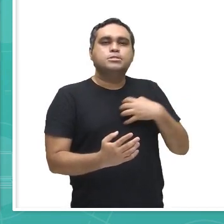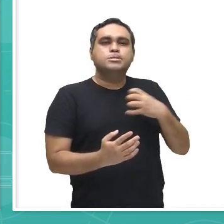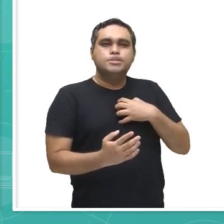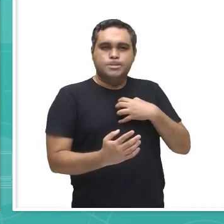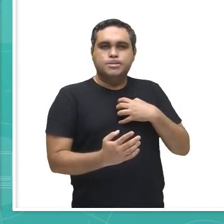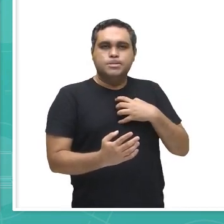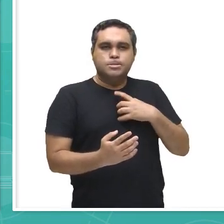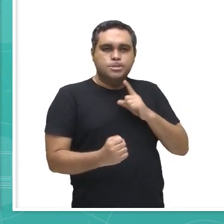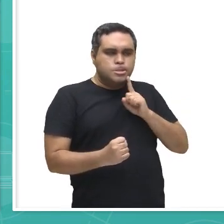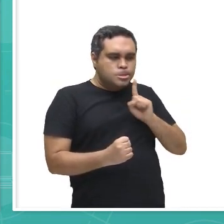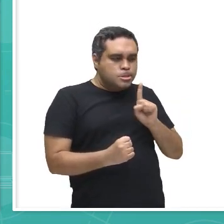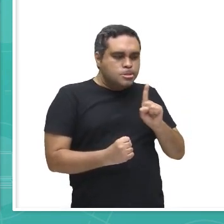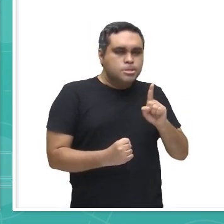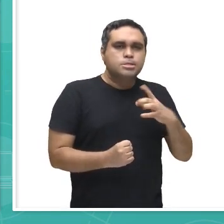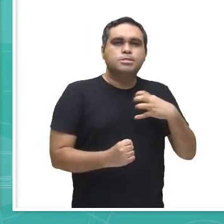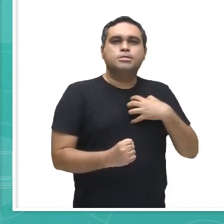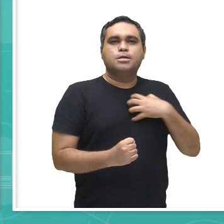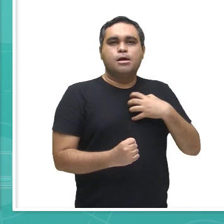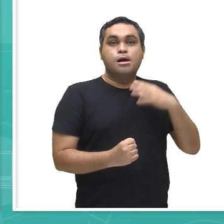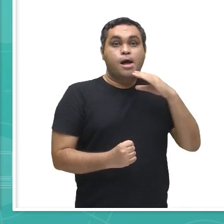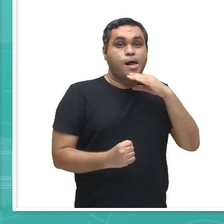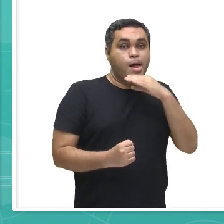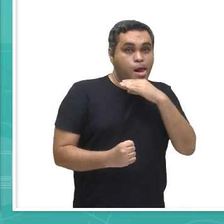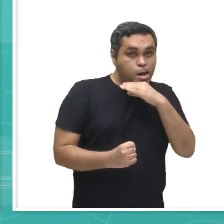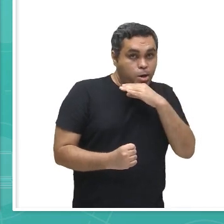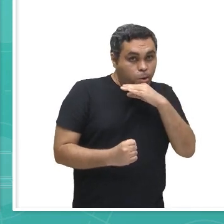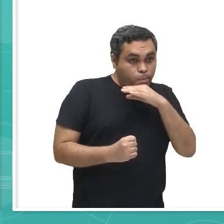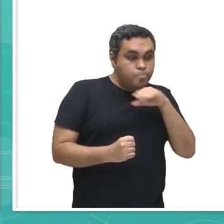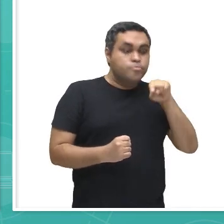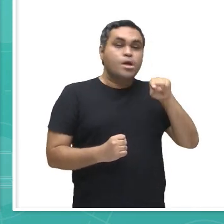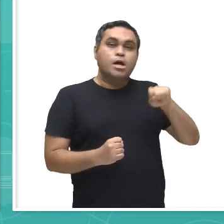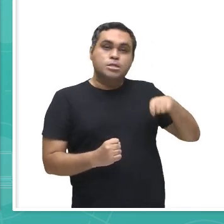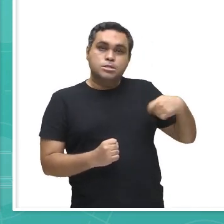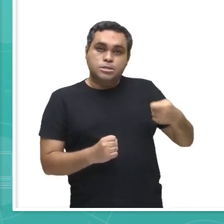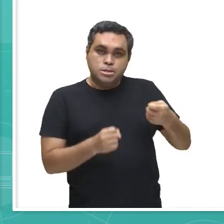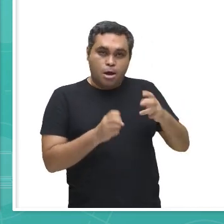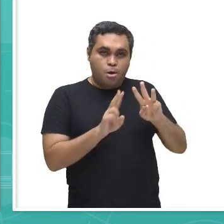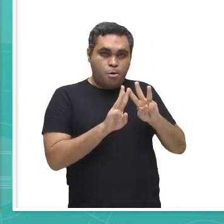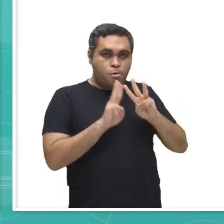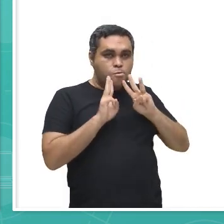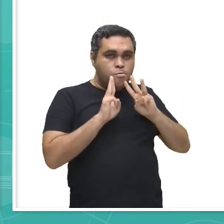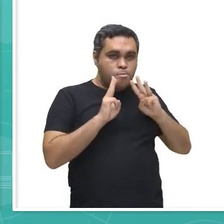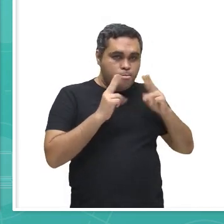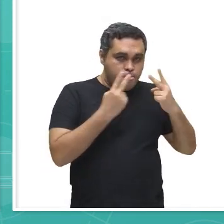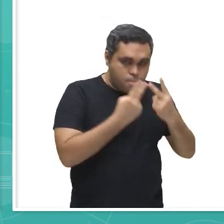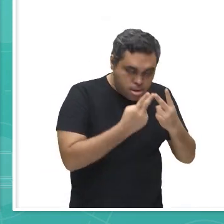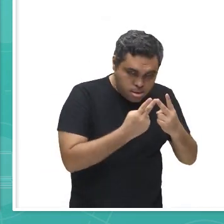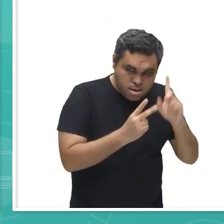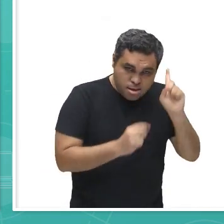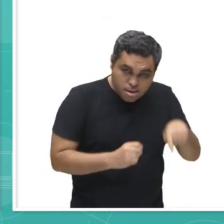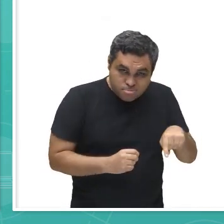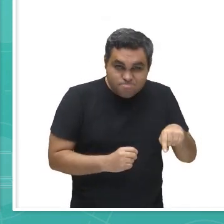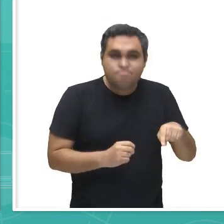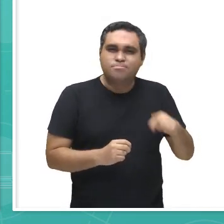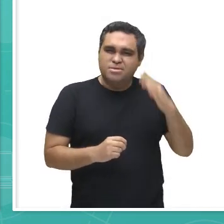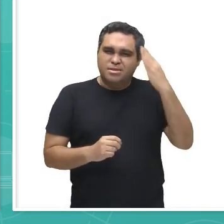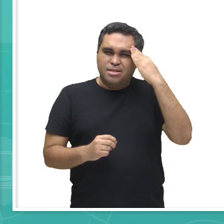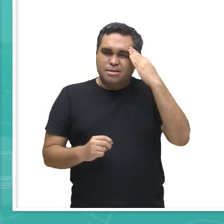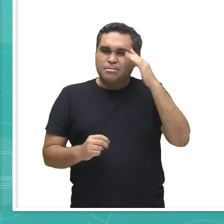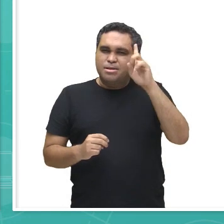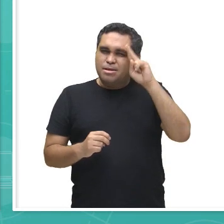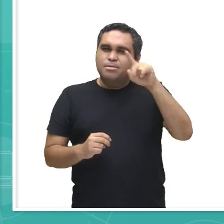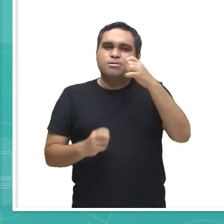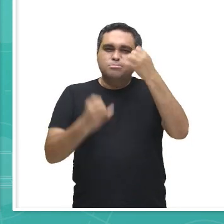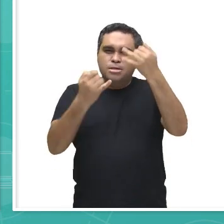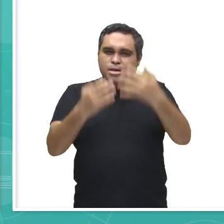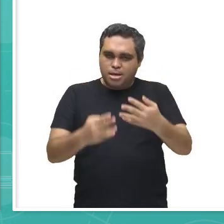fogo, será que o fogo é matéria? Né, a gente viu que a matéria é tudo que tem massa e ocupa lugar no espaço. A gente consegue